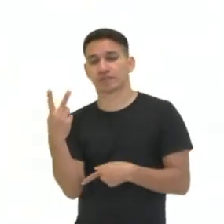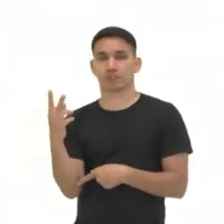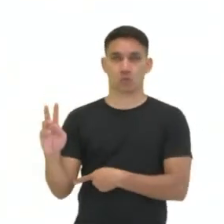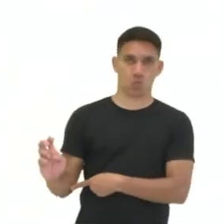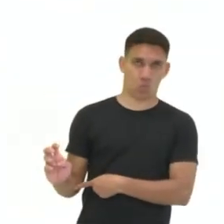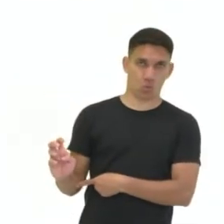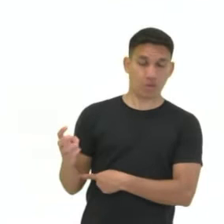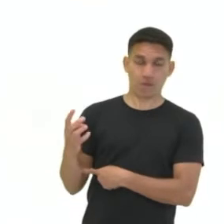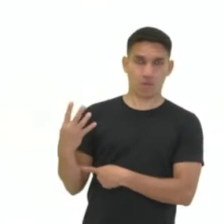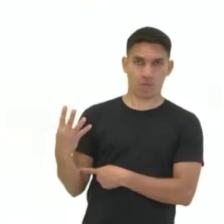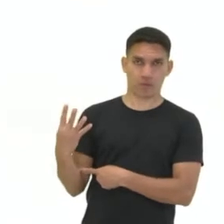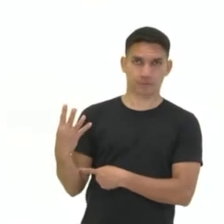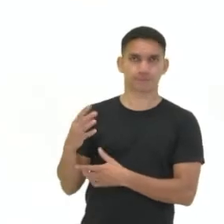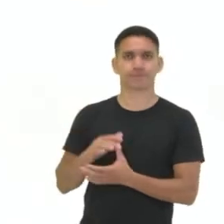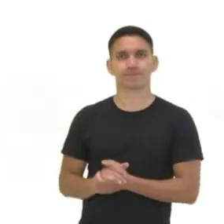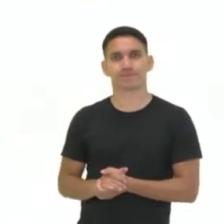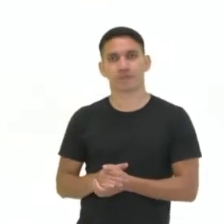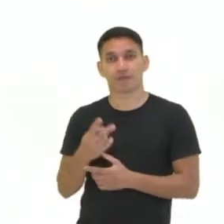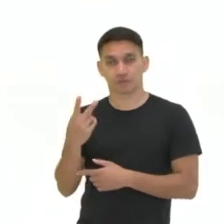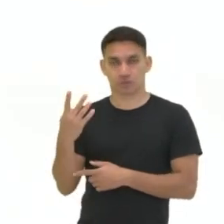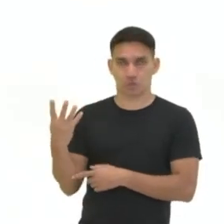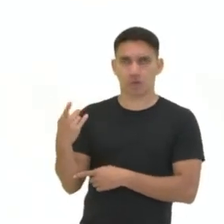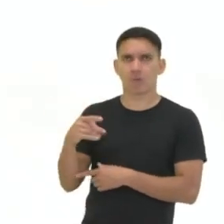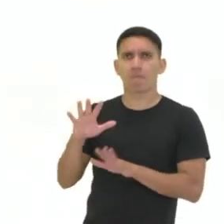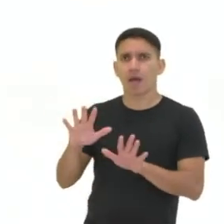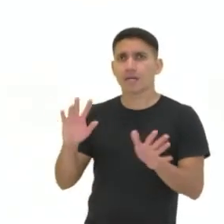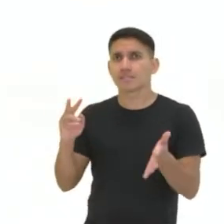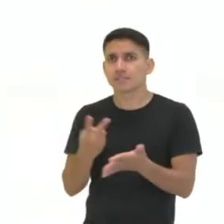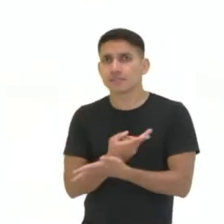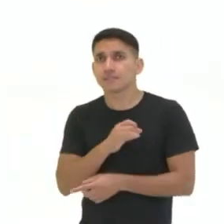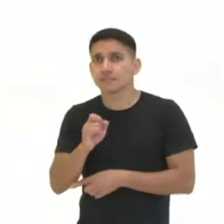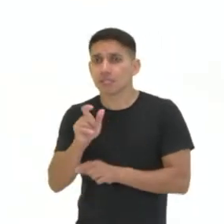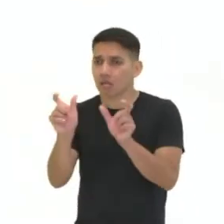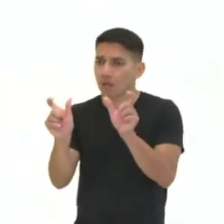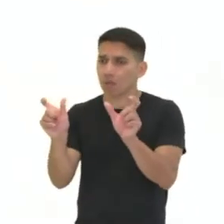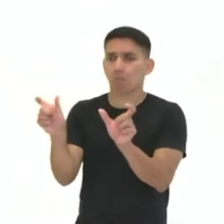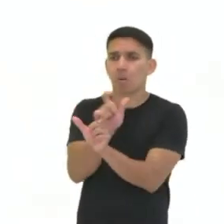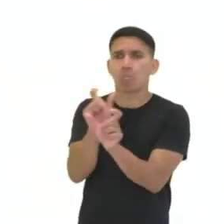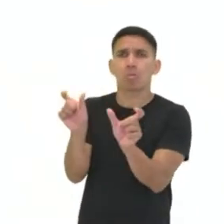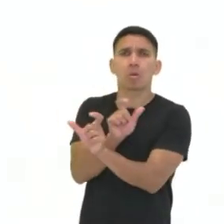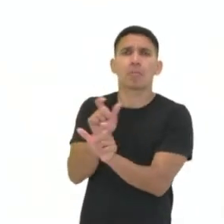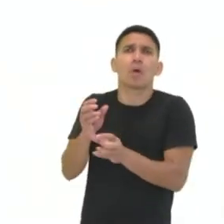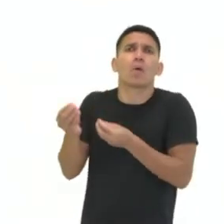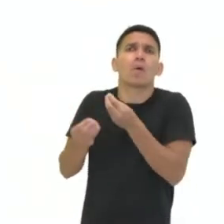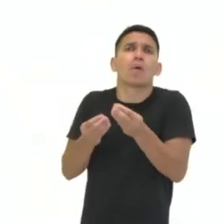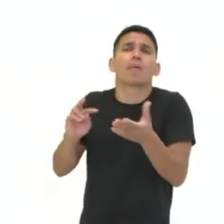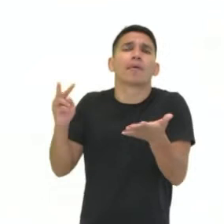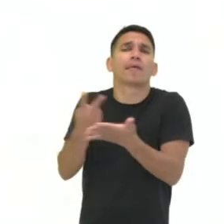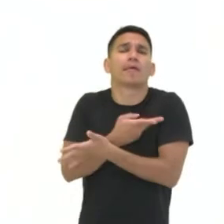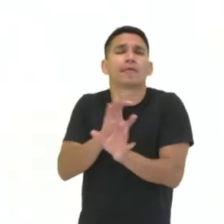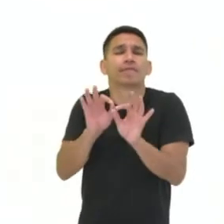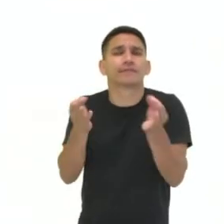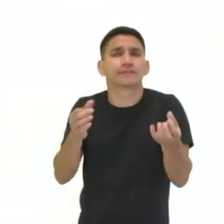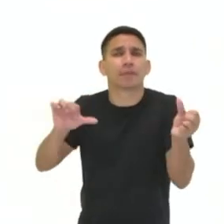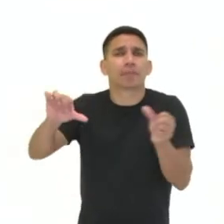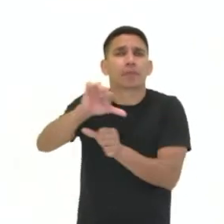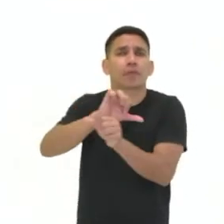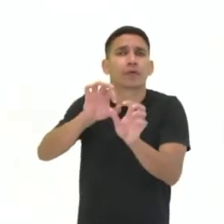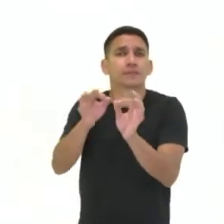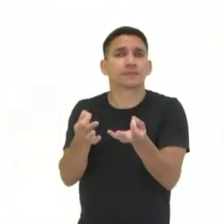24, certo? Agora, e se eu for utilizar então a permutação simples, como que eu vou resolver? Lembrando